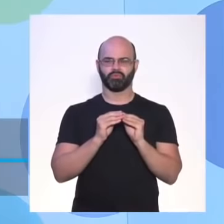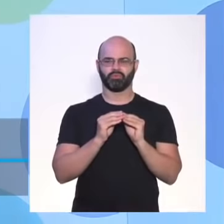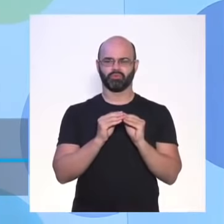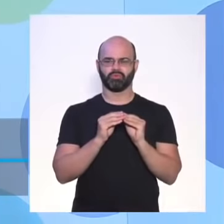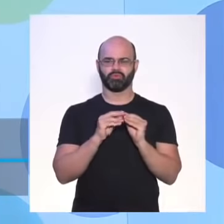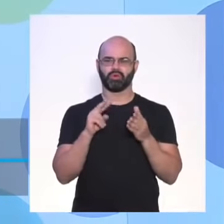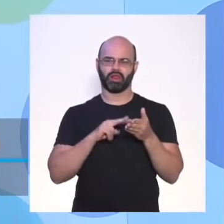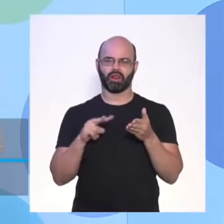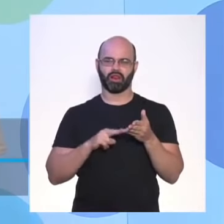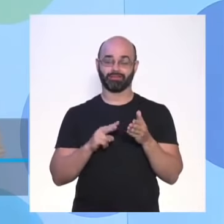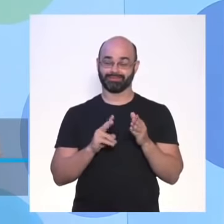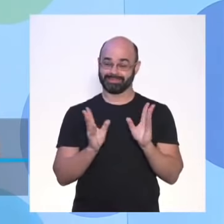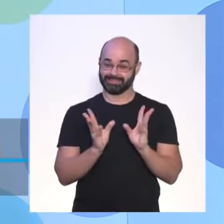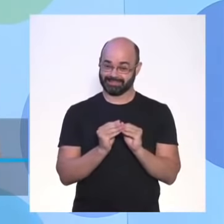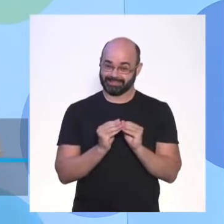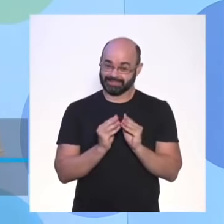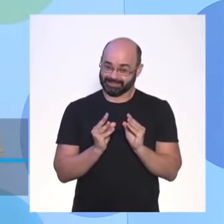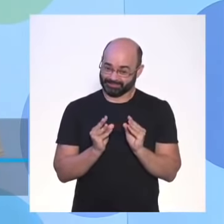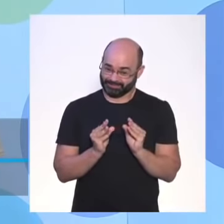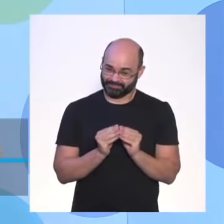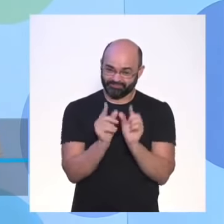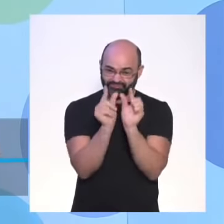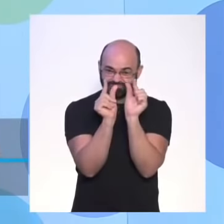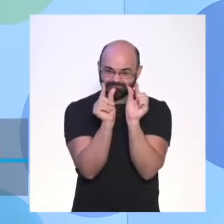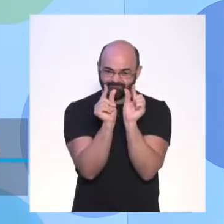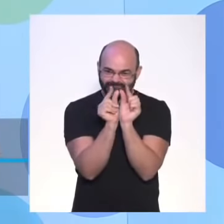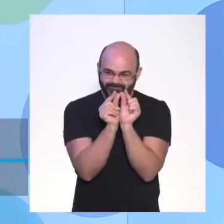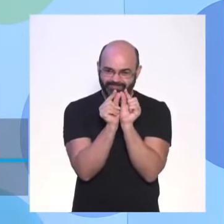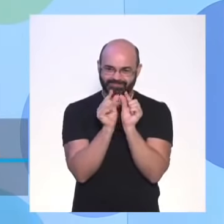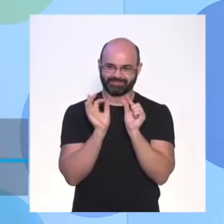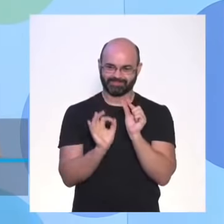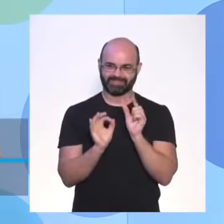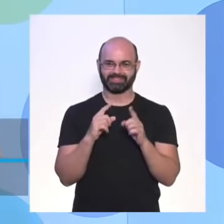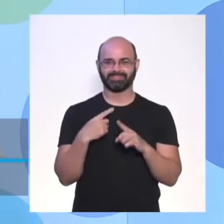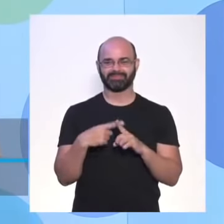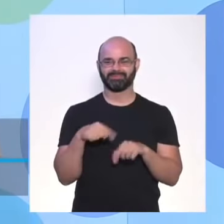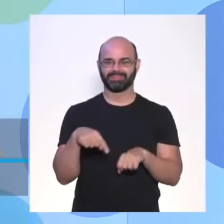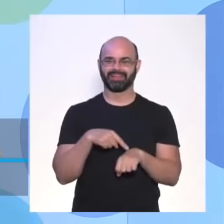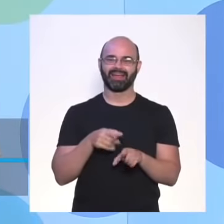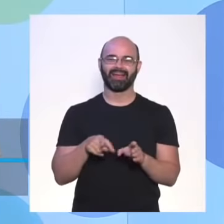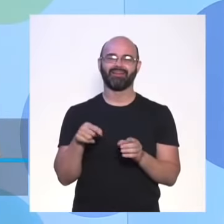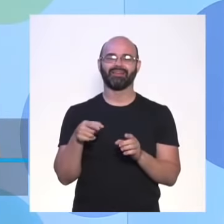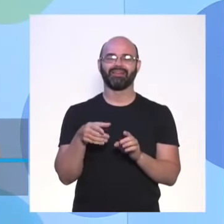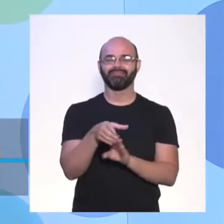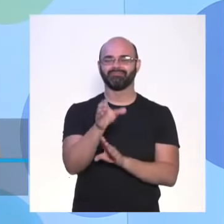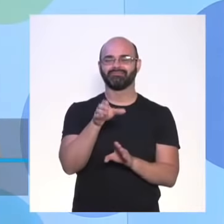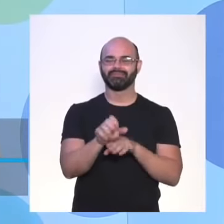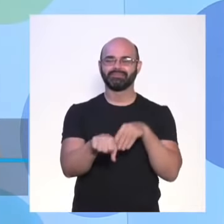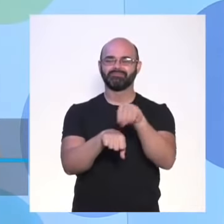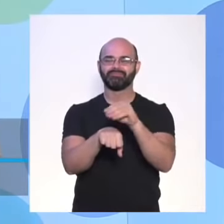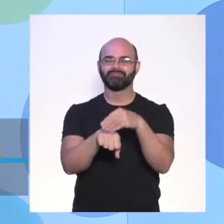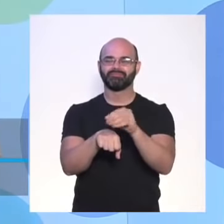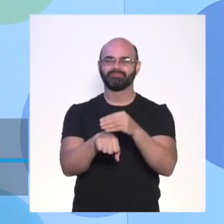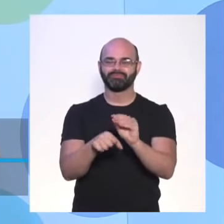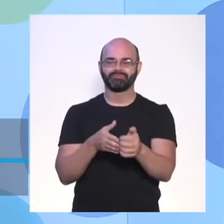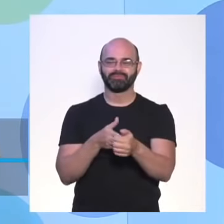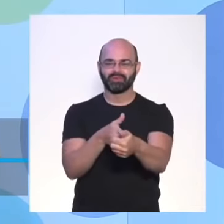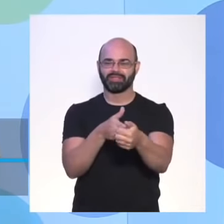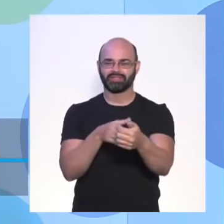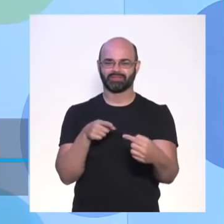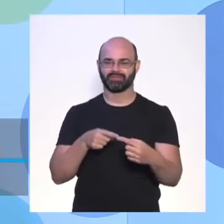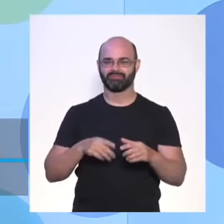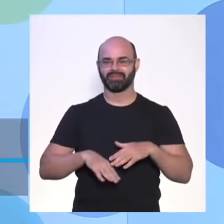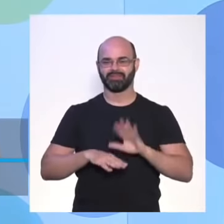resumo bem resumido mesmo já que a gente tem o tempo aqui de aula então a aula é mais orientação né próprio para poder vocês A partir